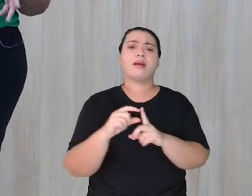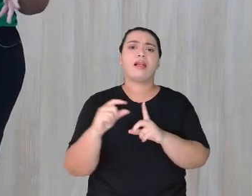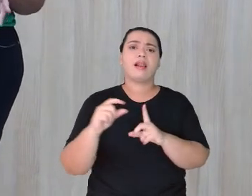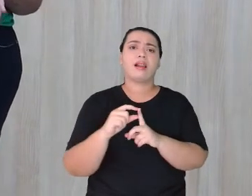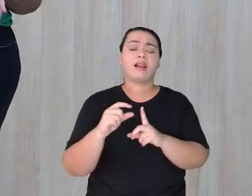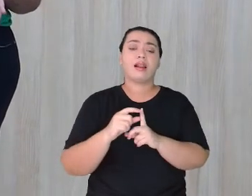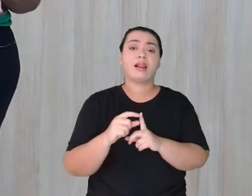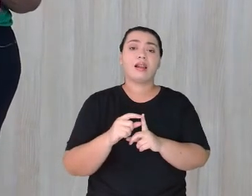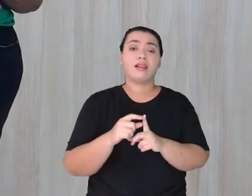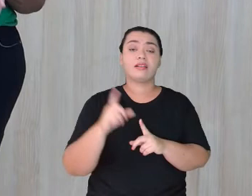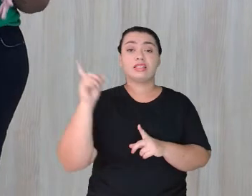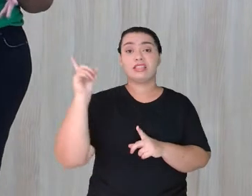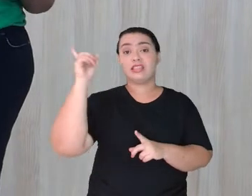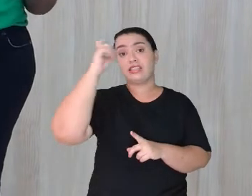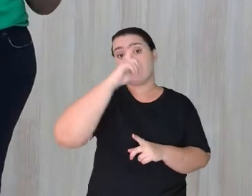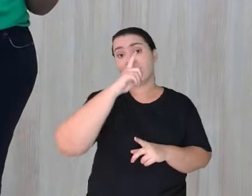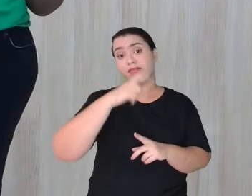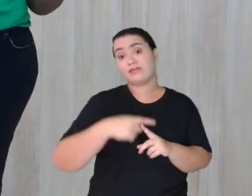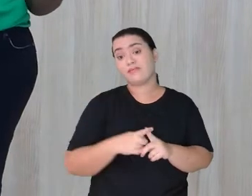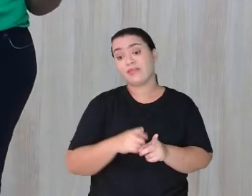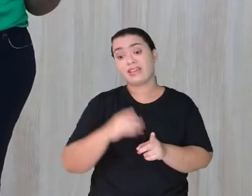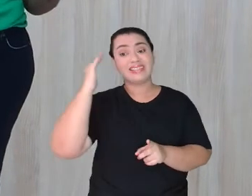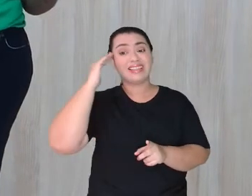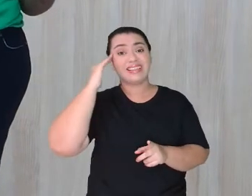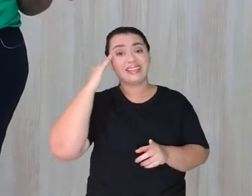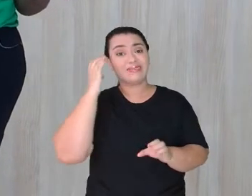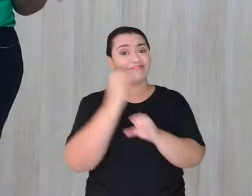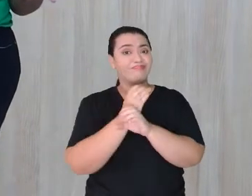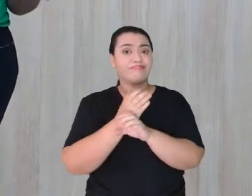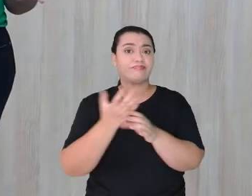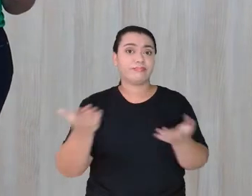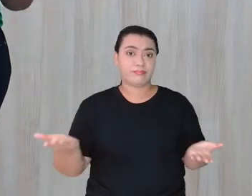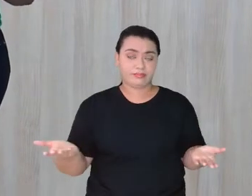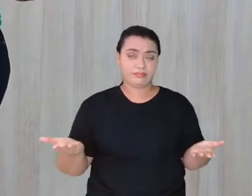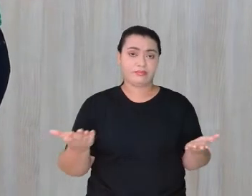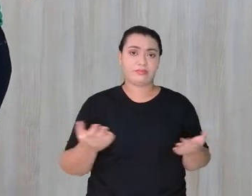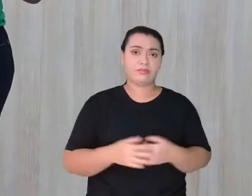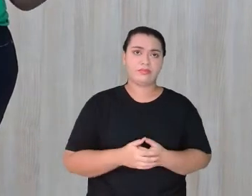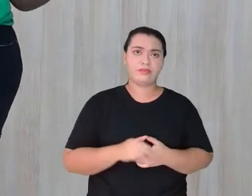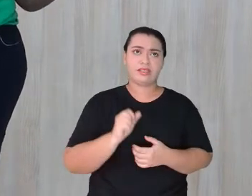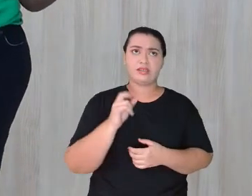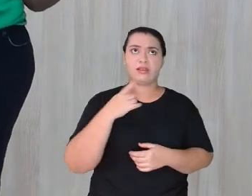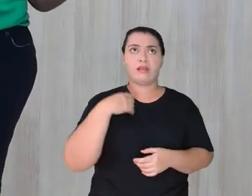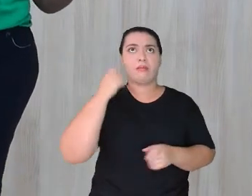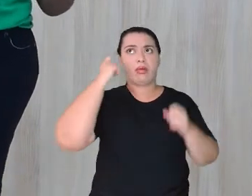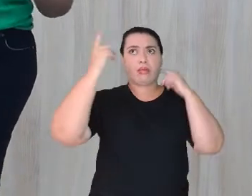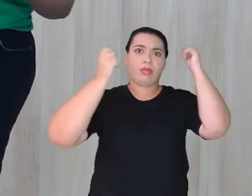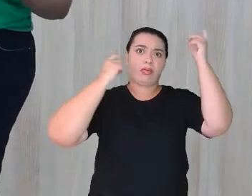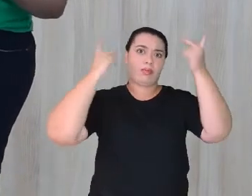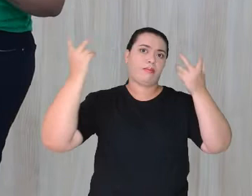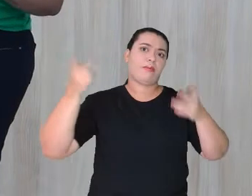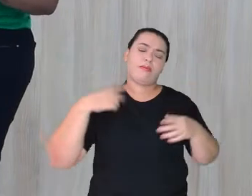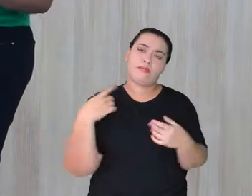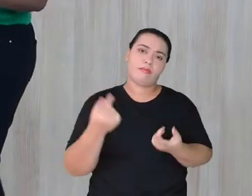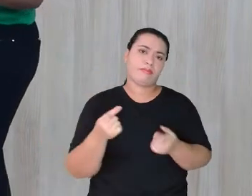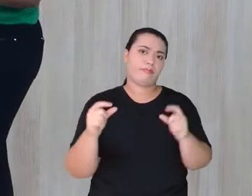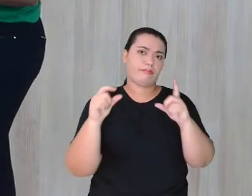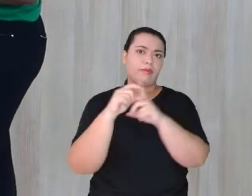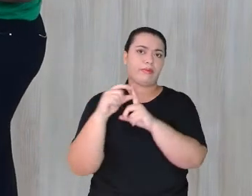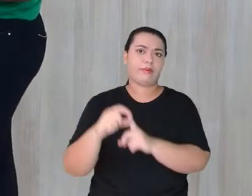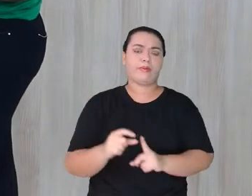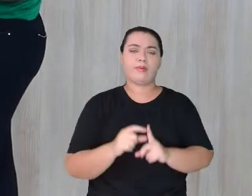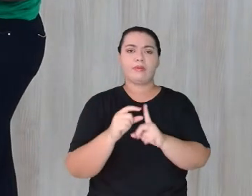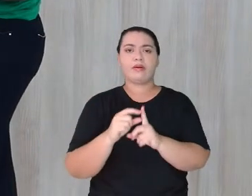fica muito rica, mas eu torno a compreensão desse texto mais difícil também, se eu começo a inventar palavras demais.